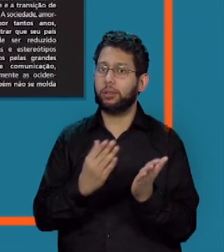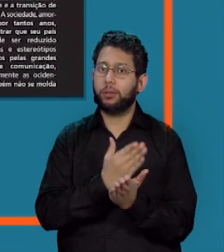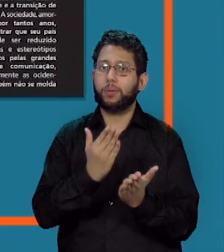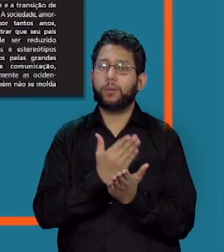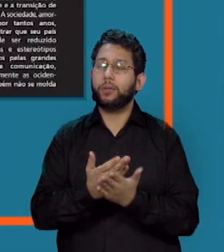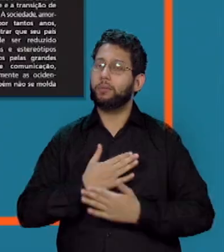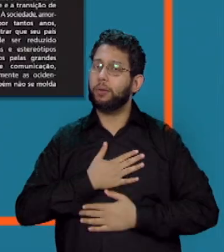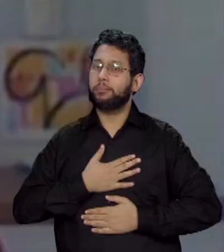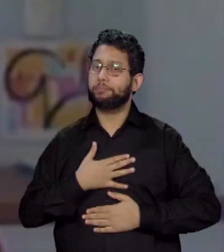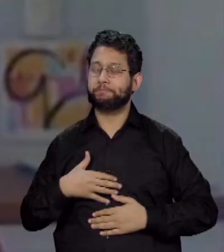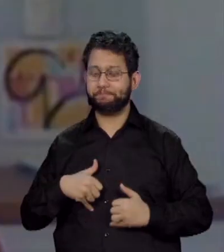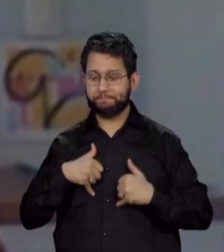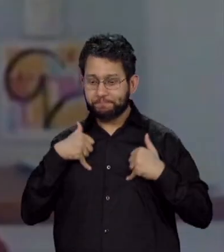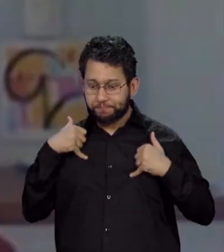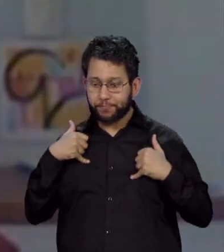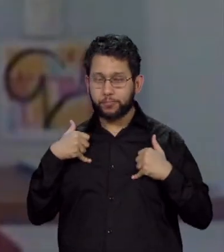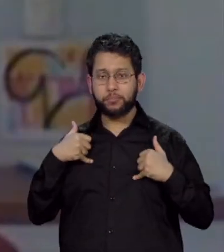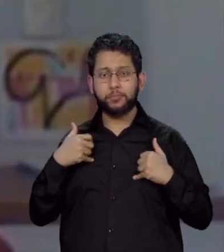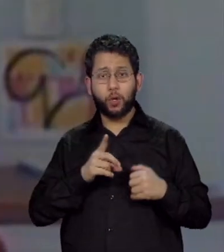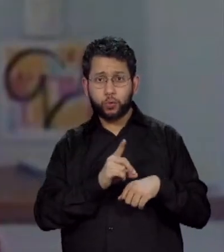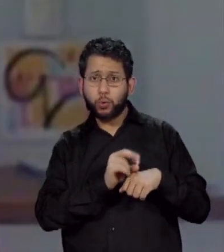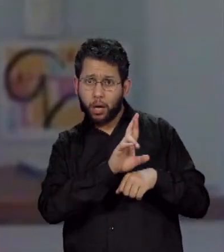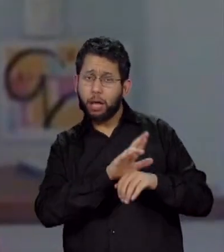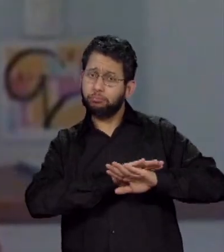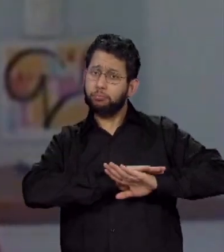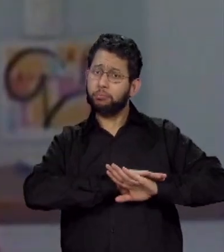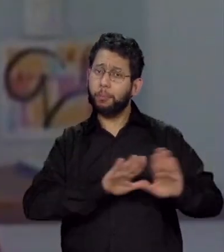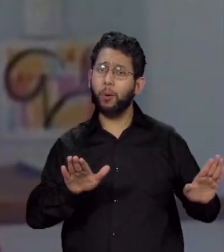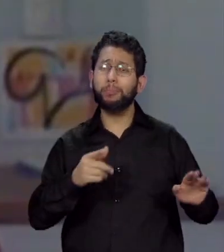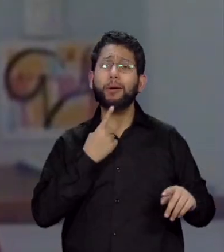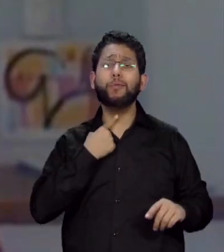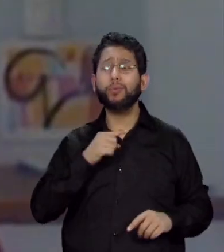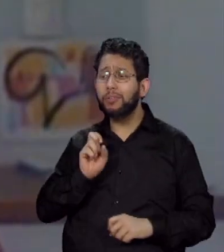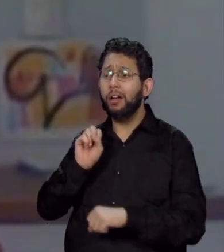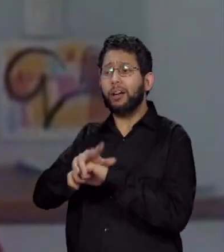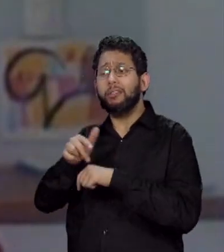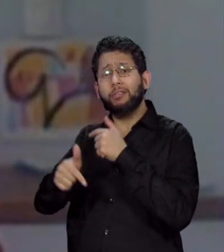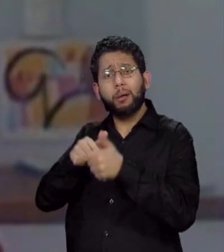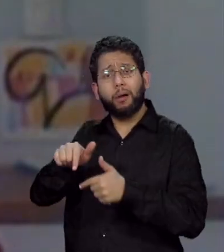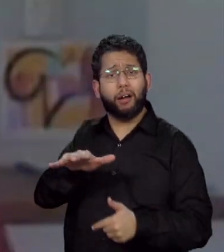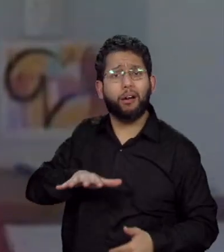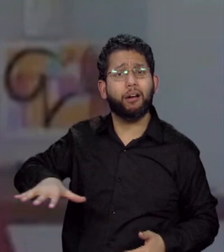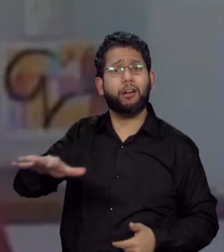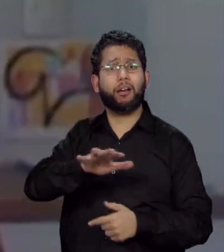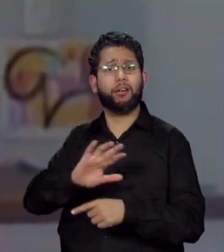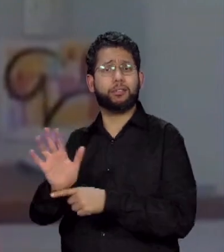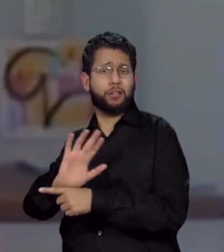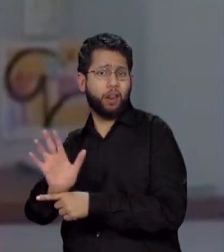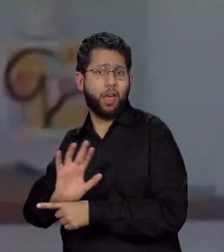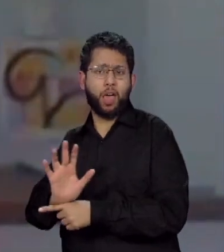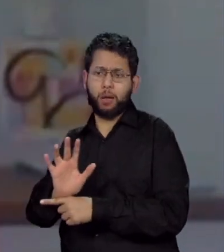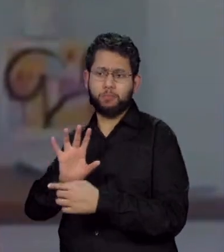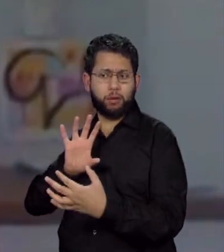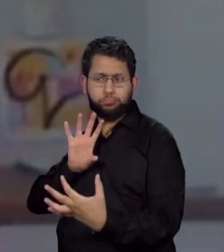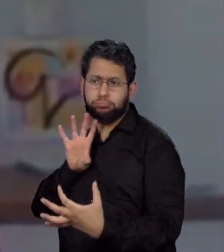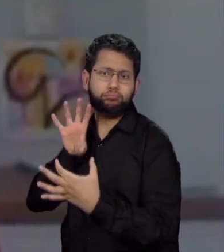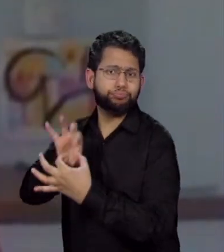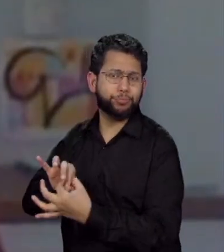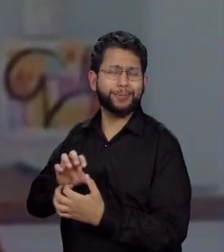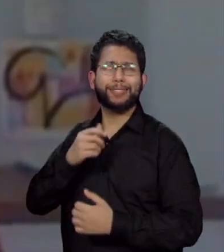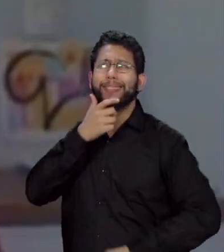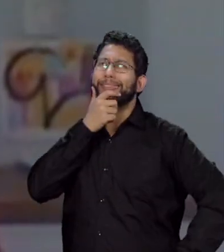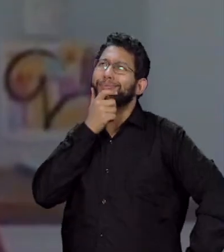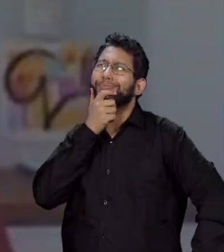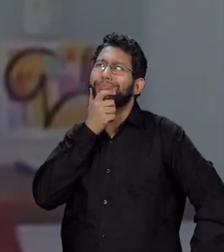por um hijab preto. Na parte inferior, o título em bege, O Novo Cinema Iraniano. De forma integral, ou eu